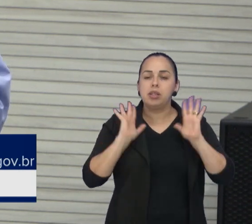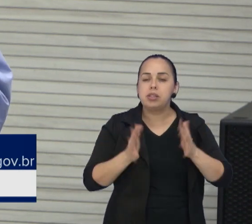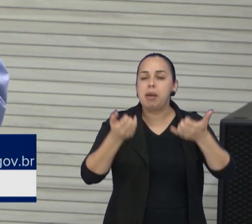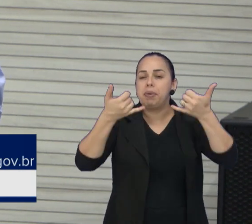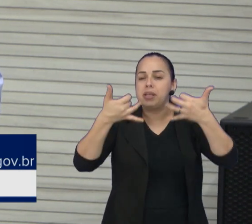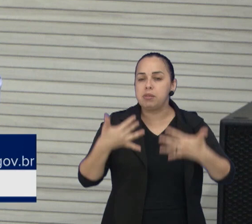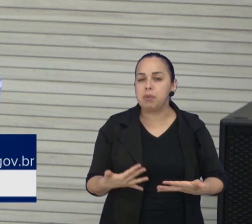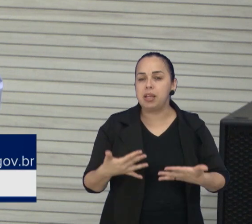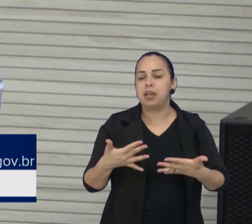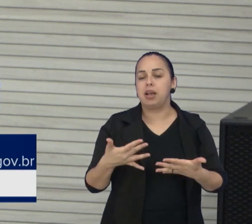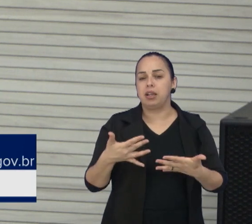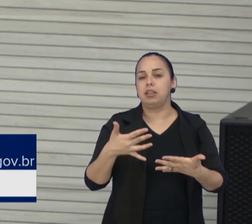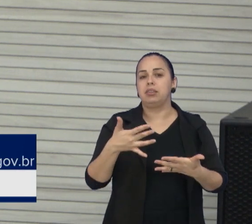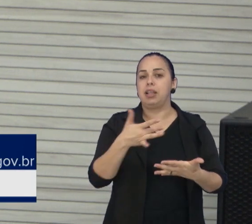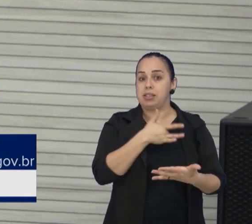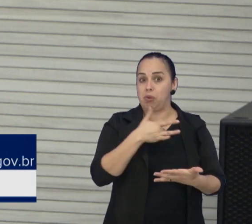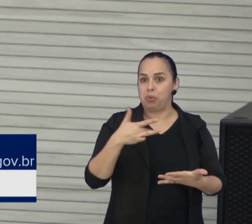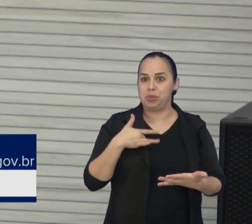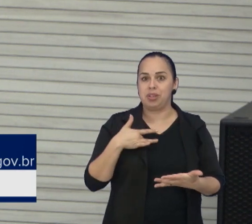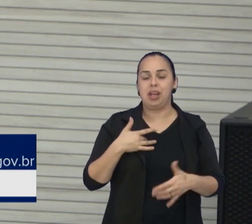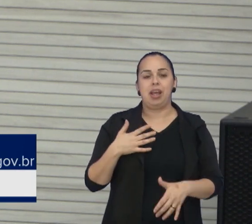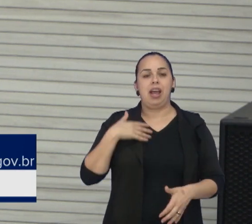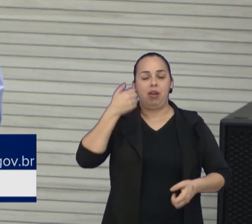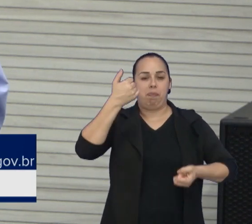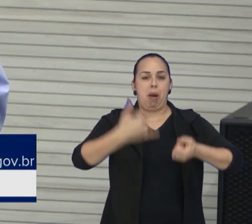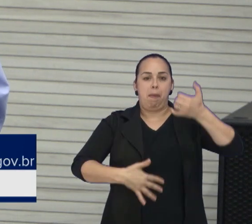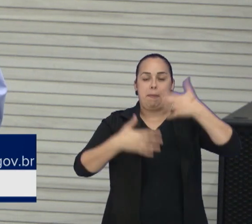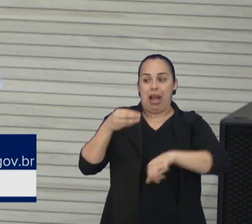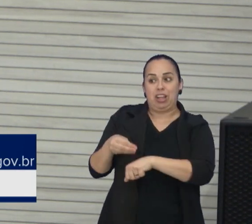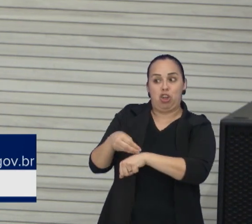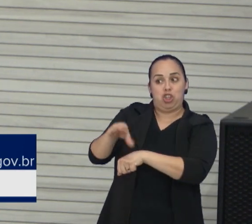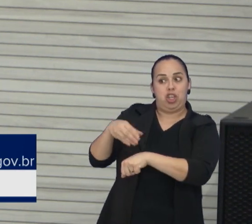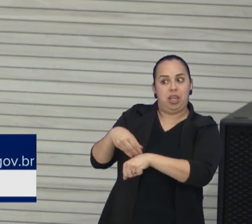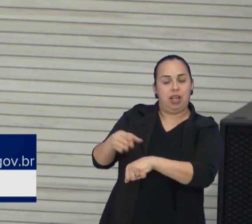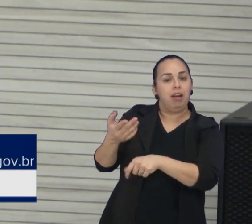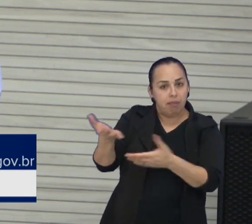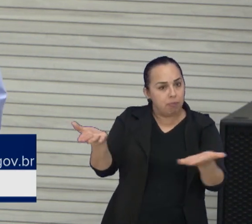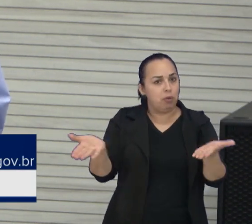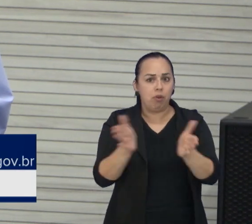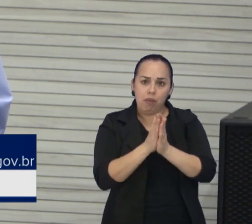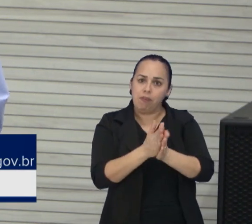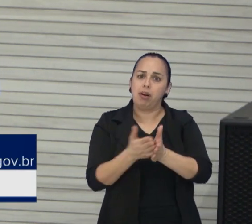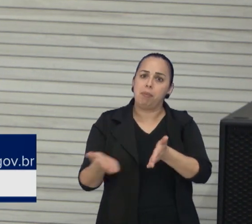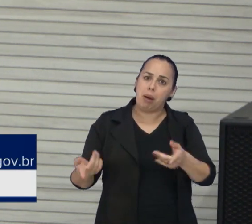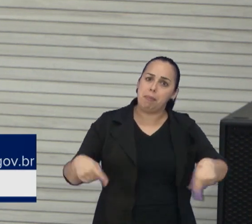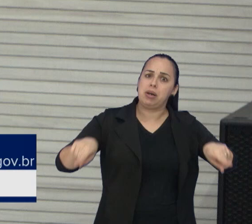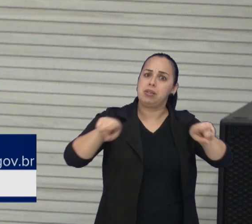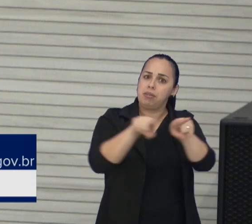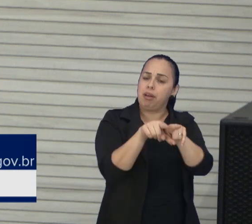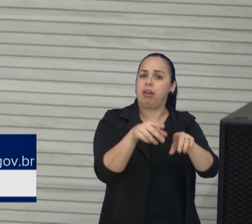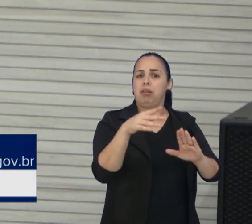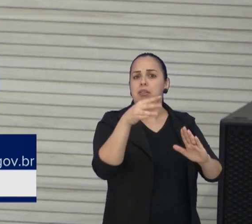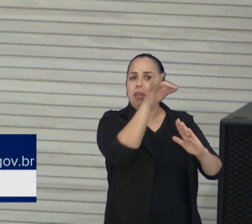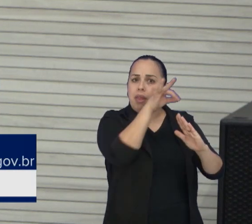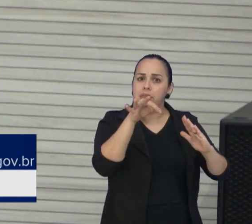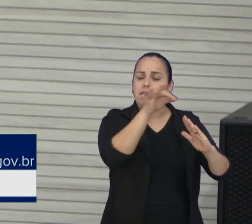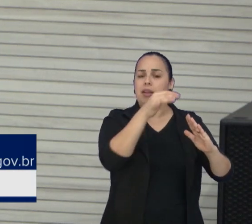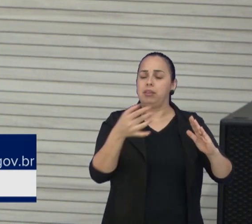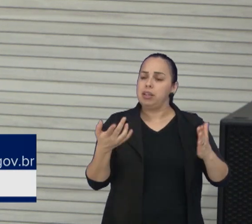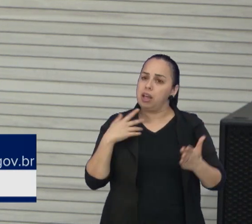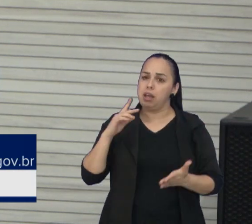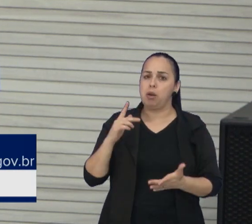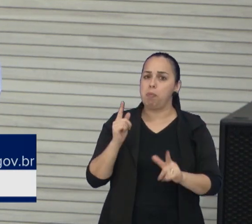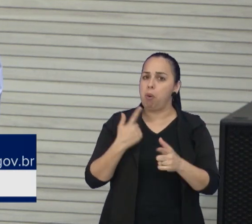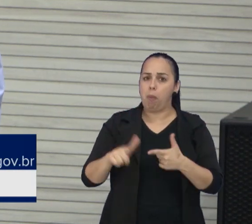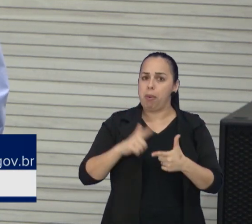eles escutam e fazem, depois que eu dou a dica, faz uma parceria com o Antoninho, faz uma parceria com a Santa Casa e resolve